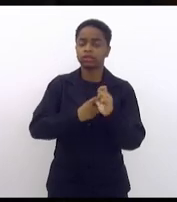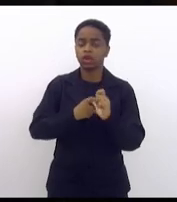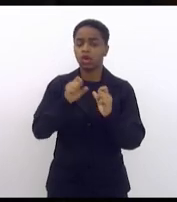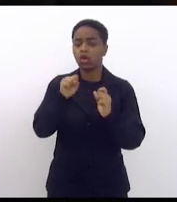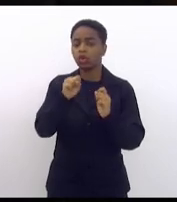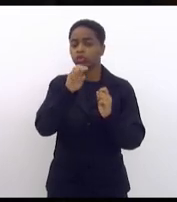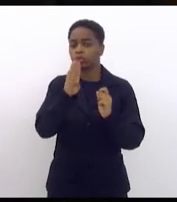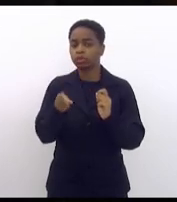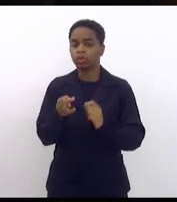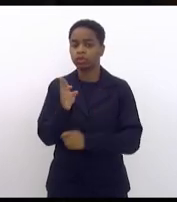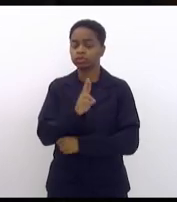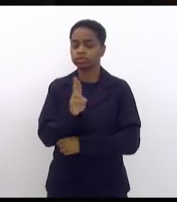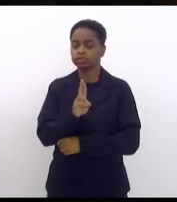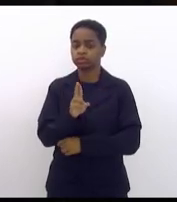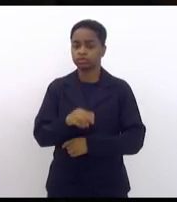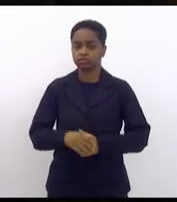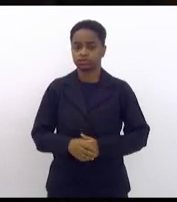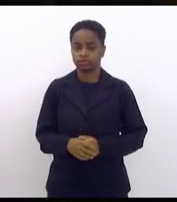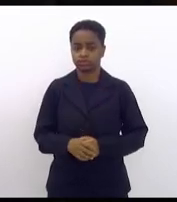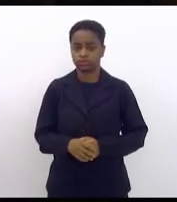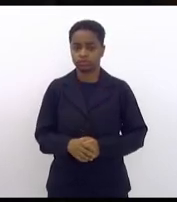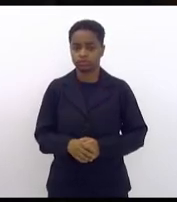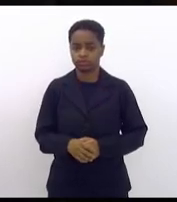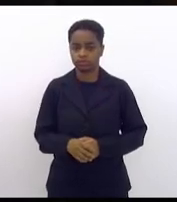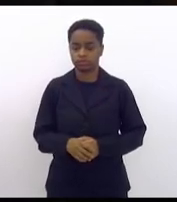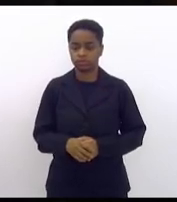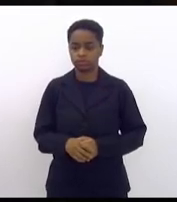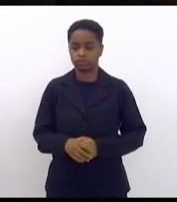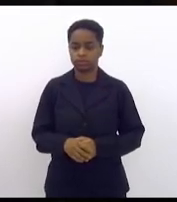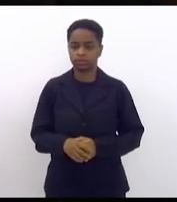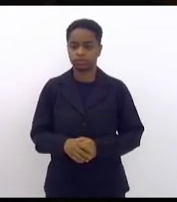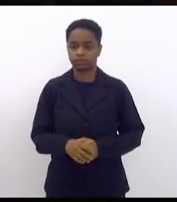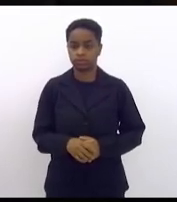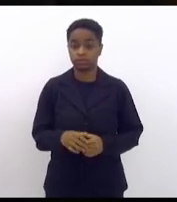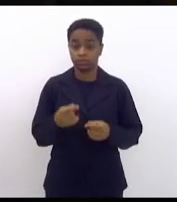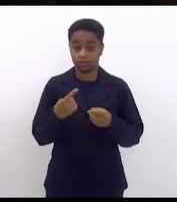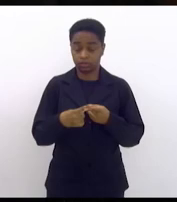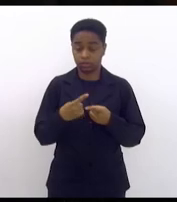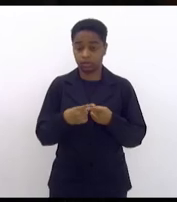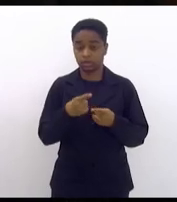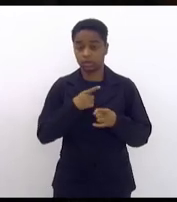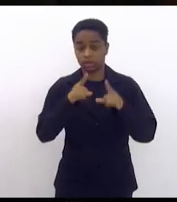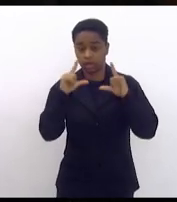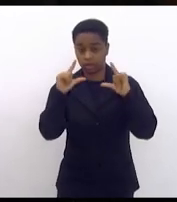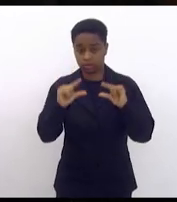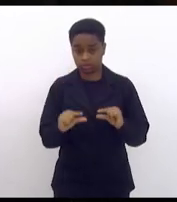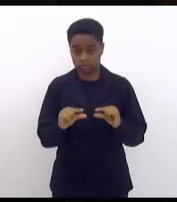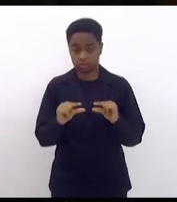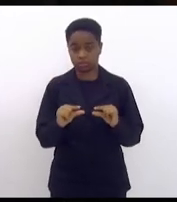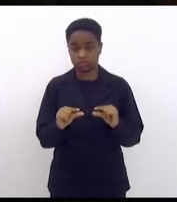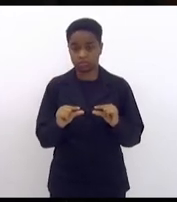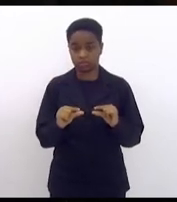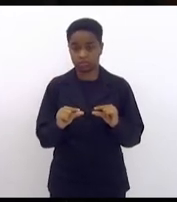8 bilhões de reais. Porque, além de haver uma redução